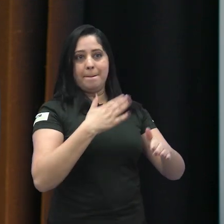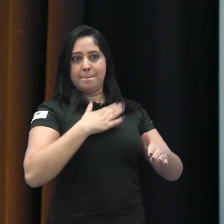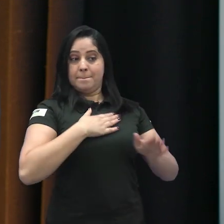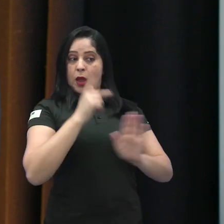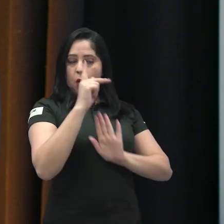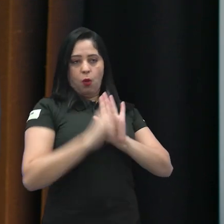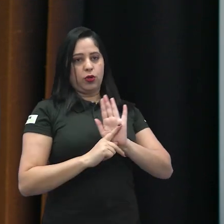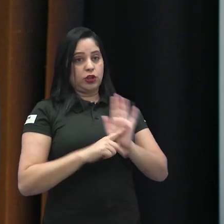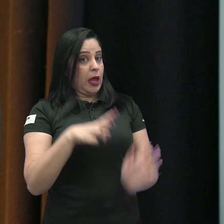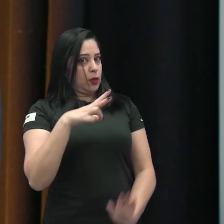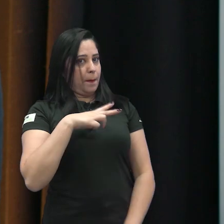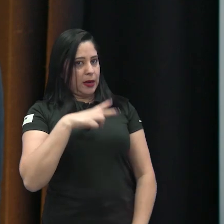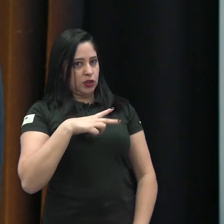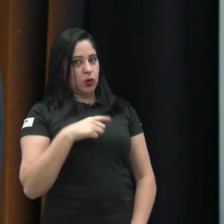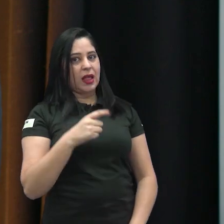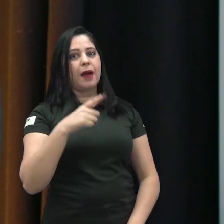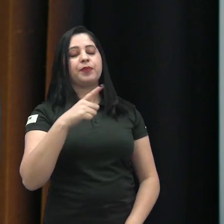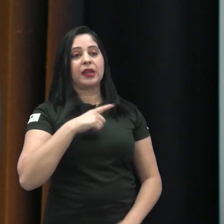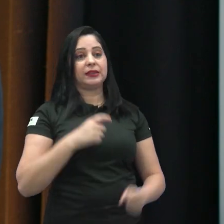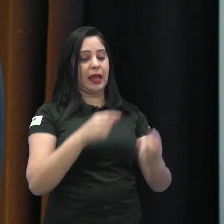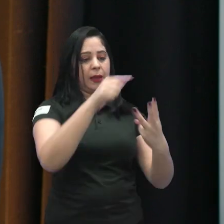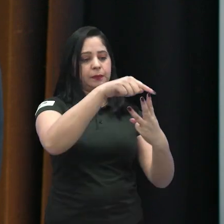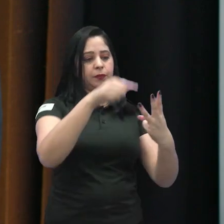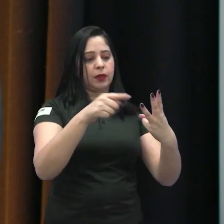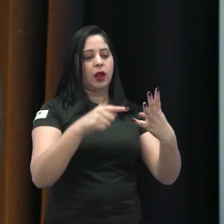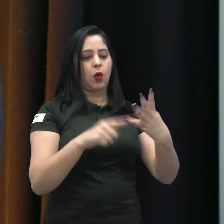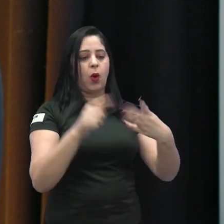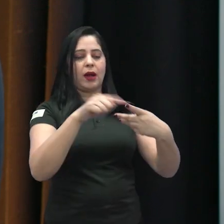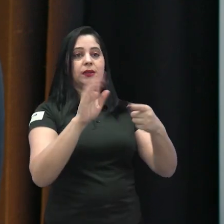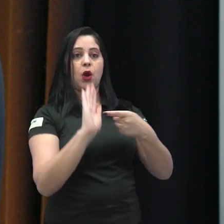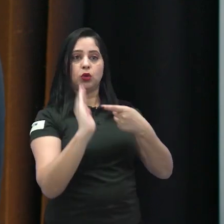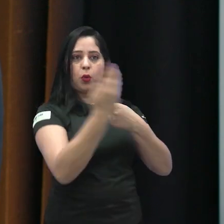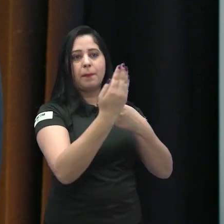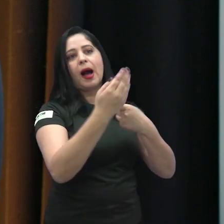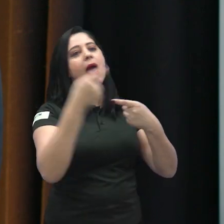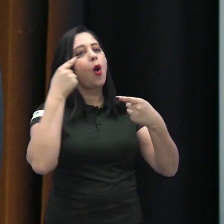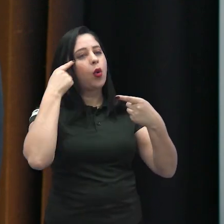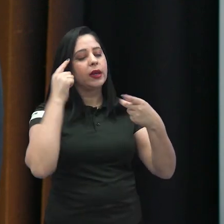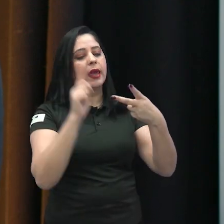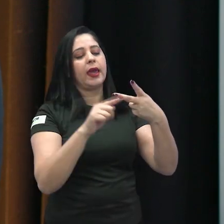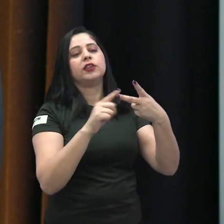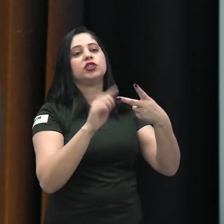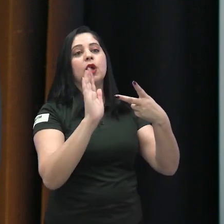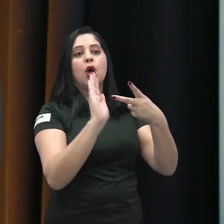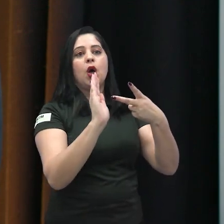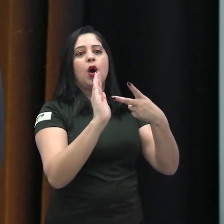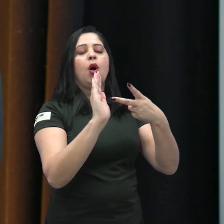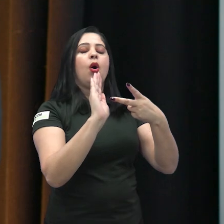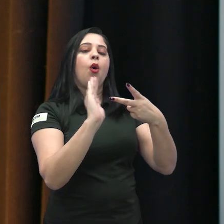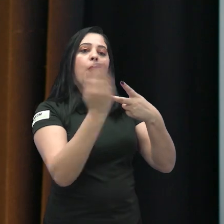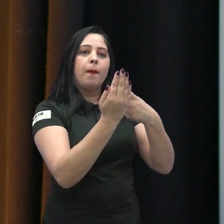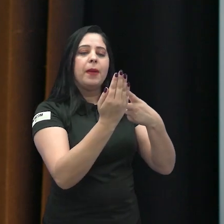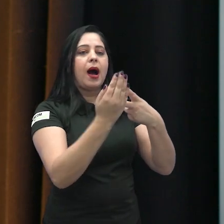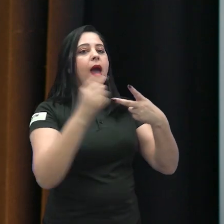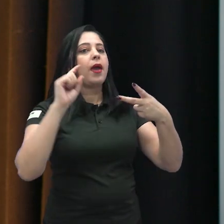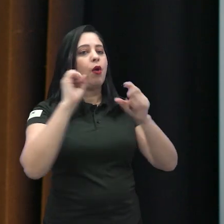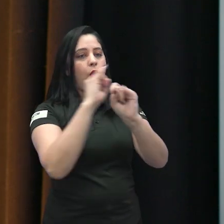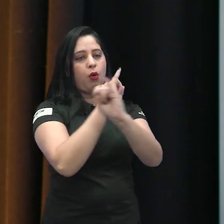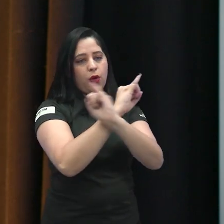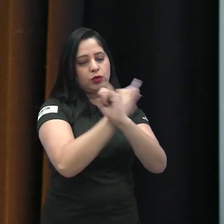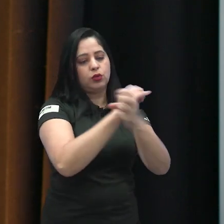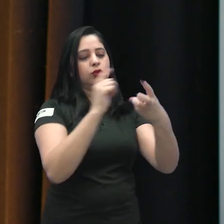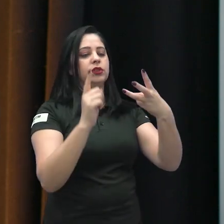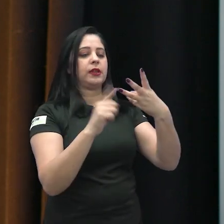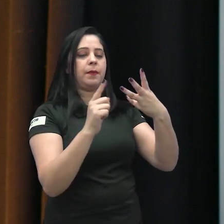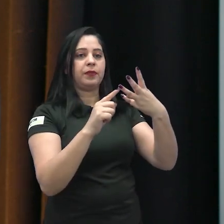onde nós temos em 4 locais, no Jardim Oriente, no Jardim das Indústrias, em São Francisco Xavier e agora na